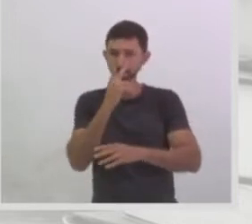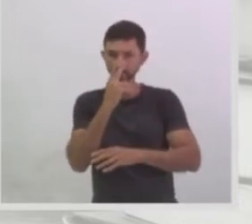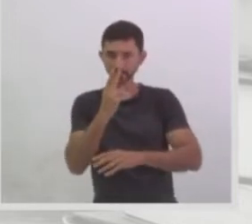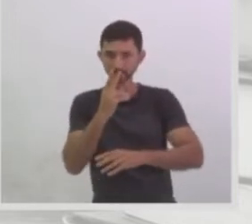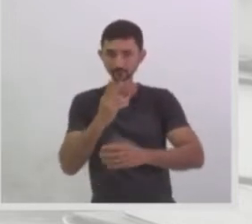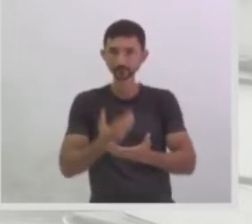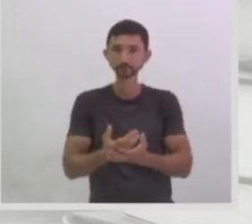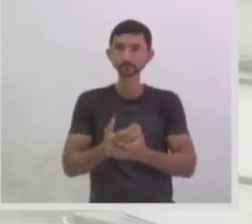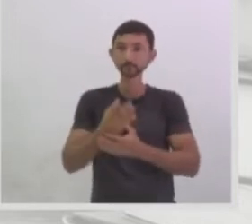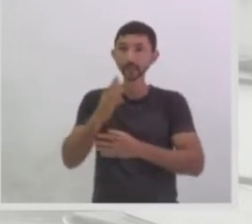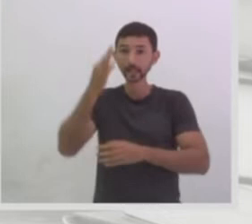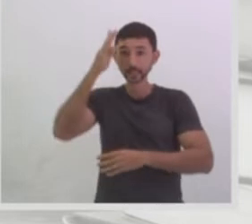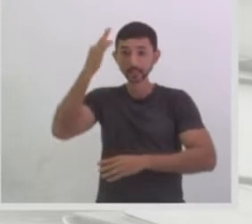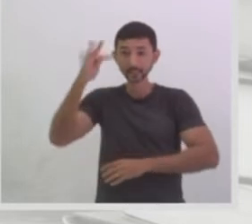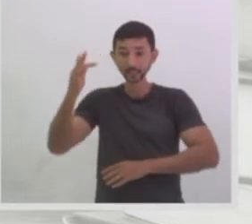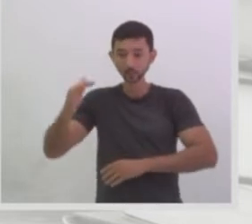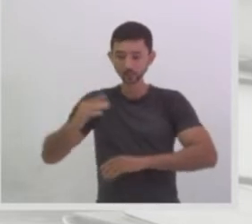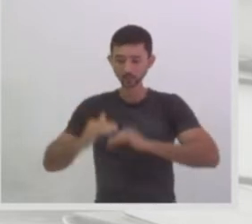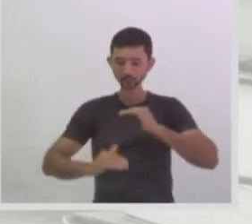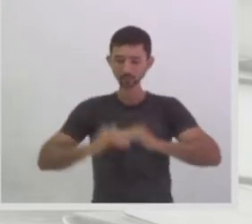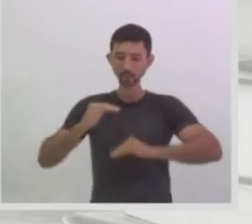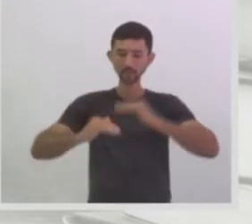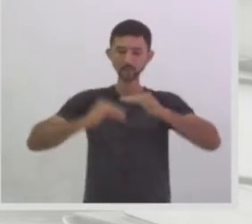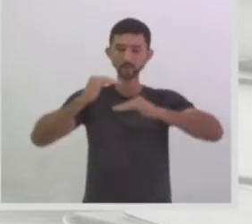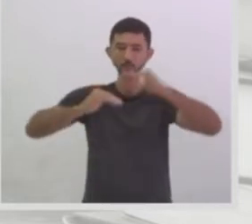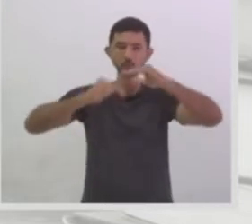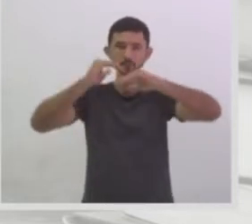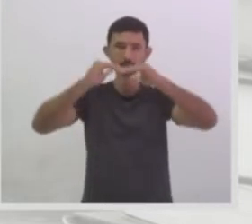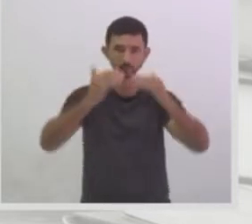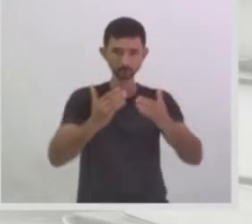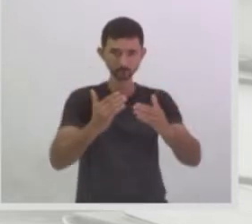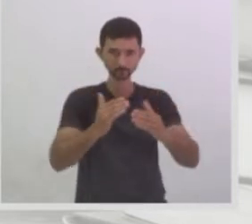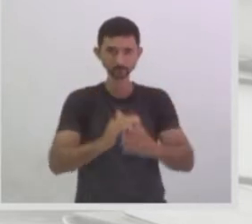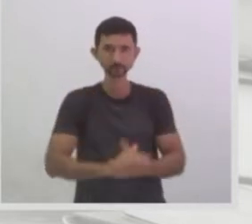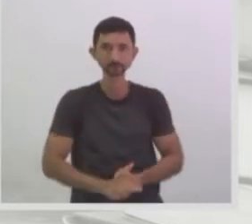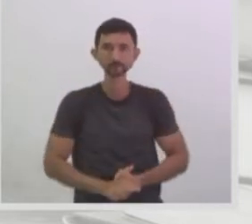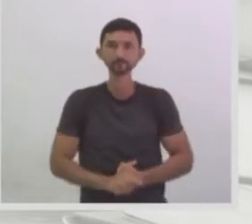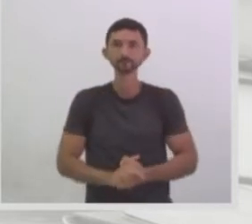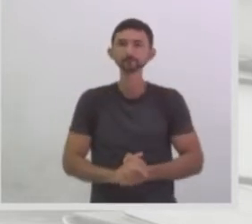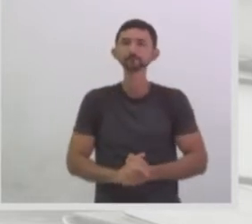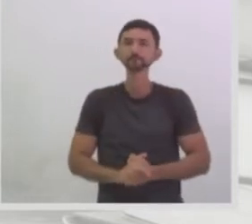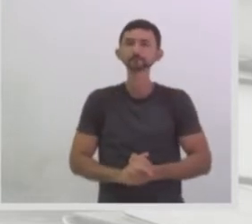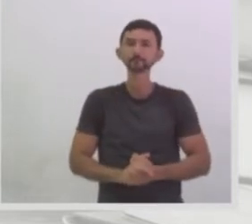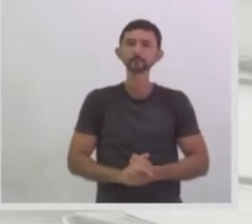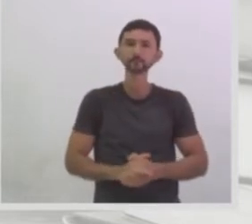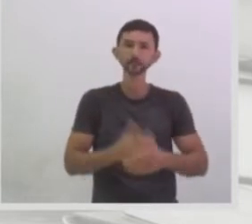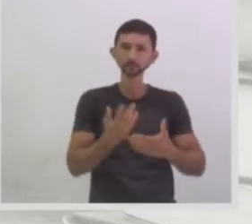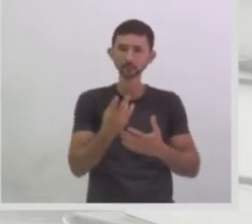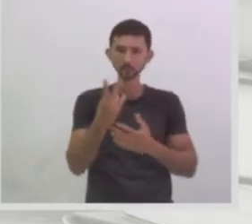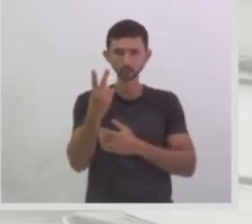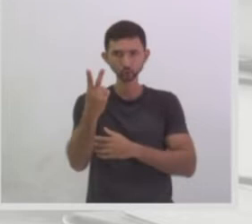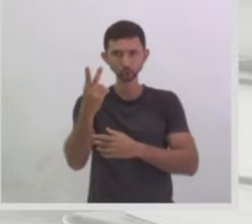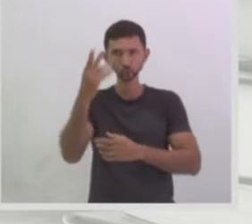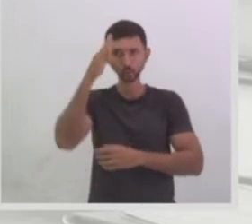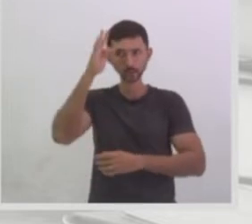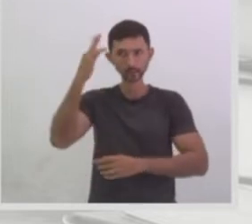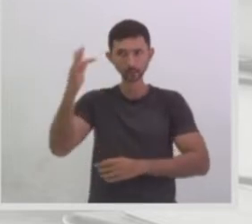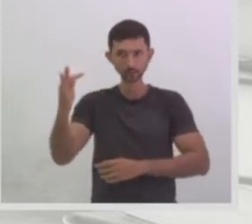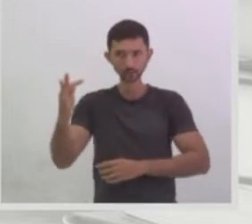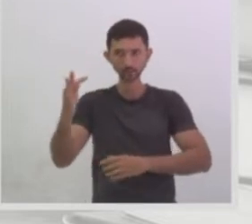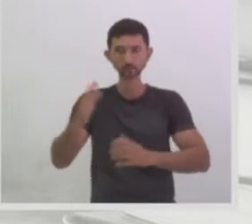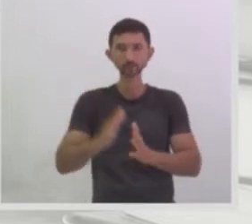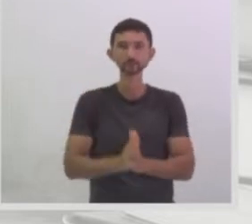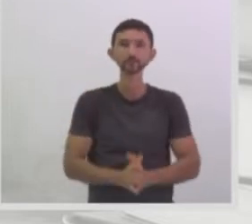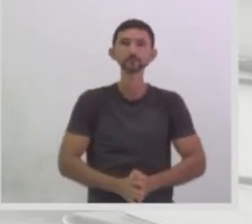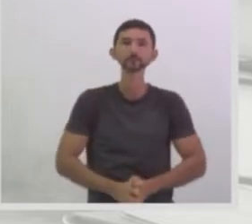e a teoria da evolução ou teoria evolucionista. O próprio nome já diz muito sobre esse tipo de teorias.